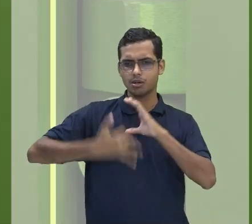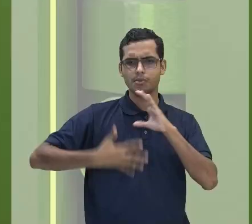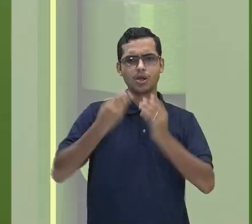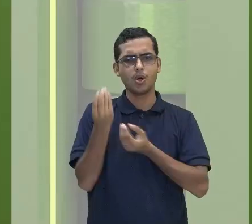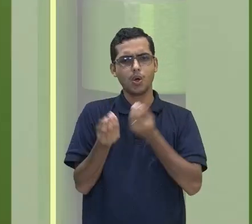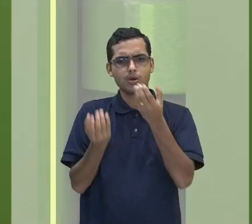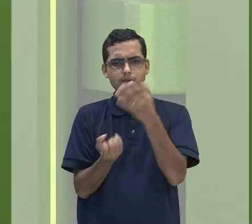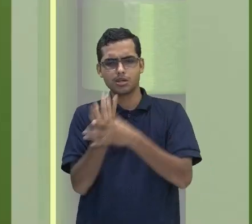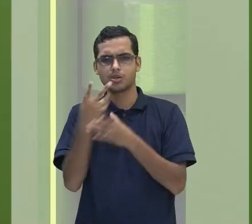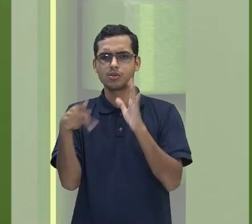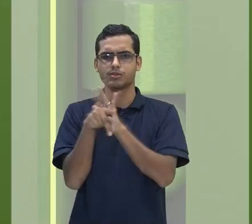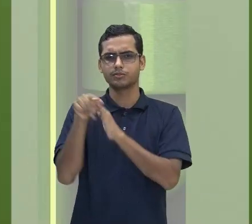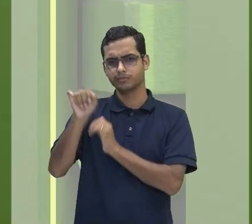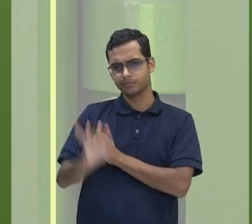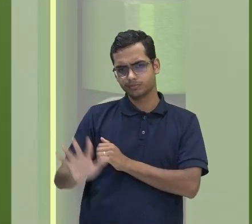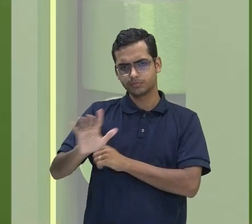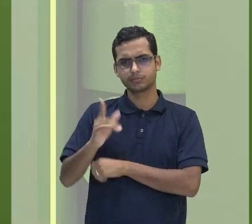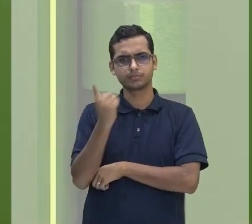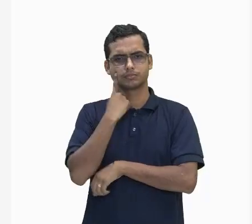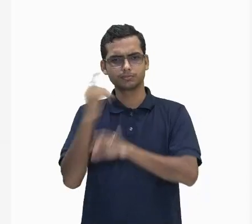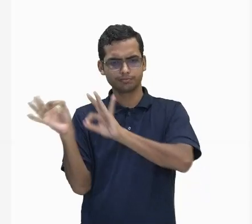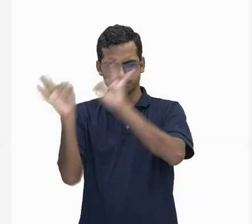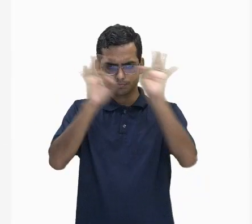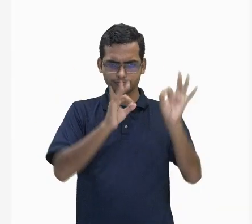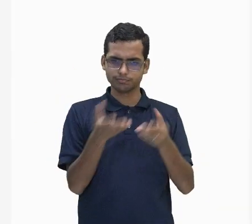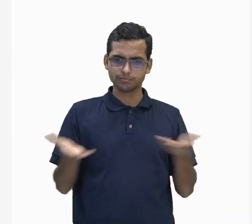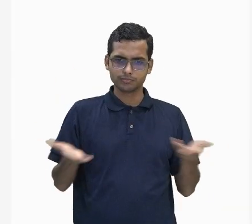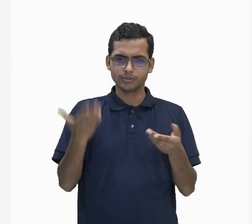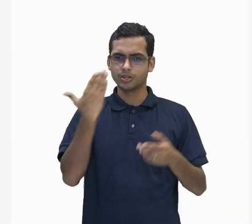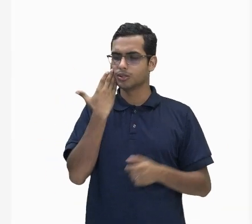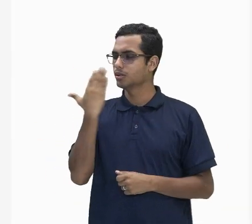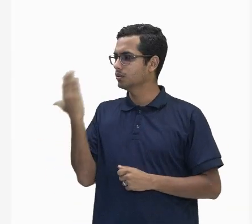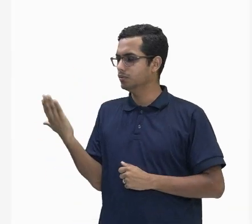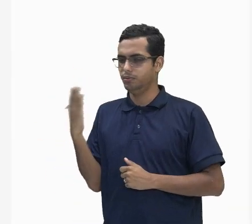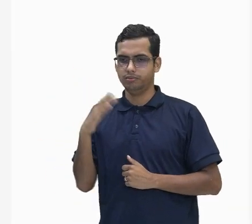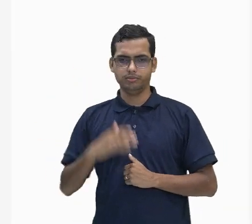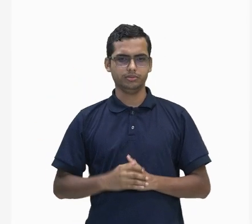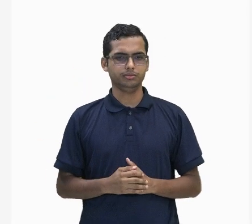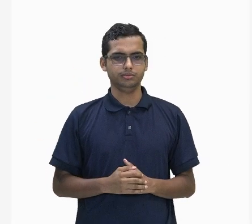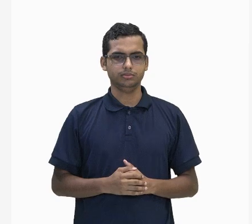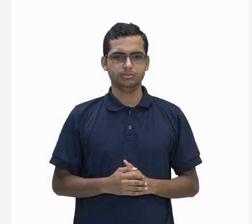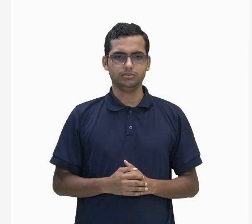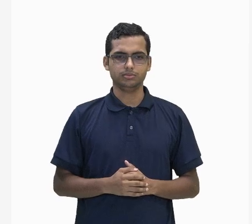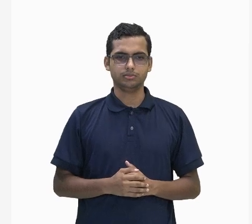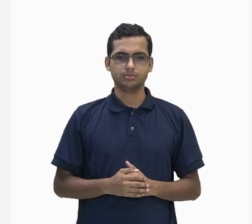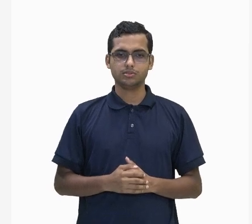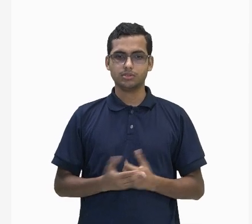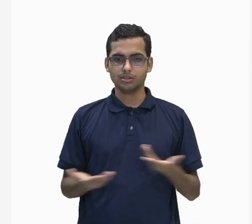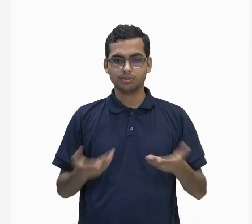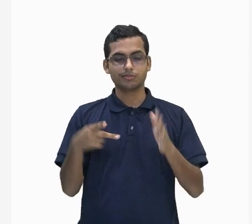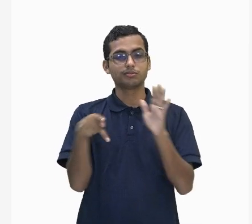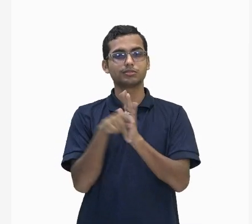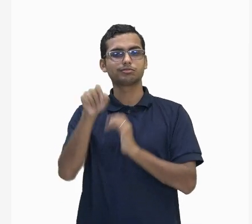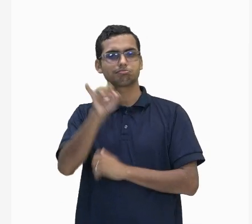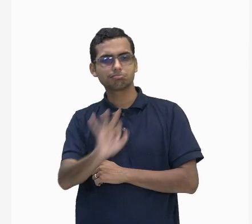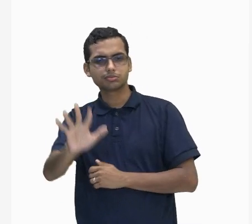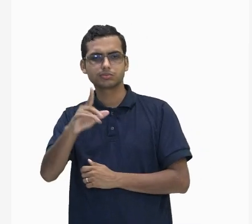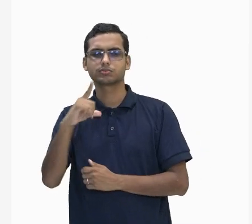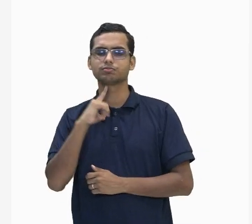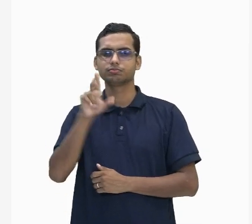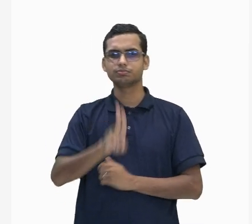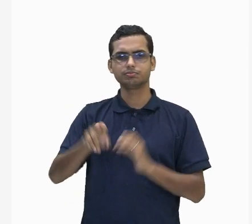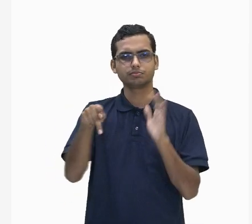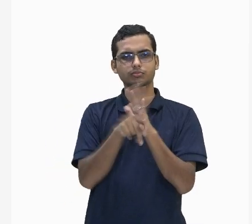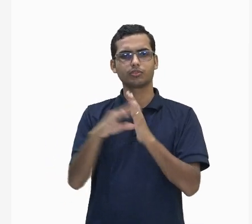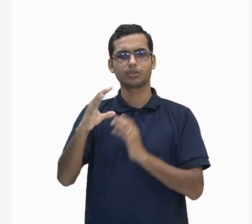das imagens. Que é o que a gente vai ver agora. Formação das imagens em espelhos convexos. Vamos começar pelos convexos. Olha